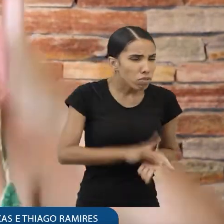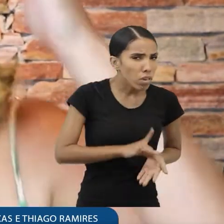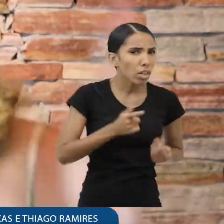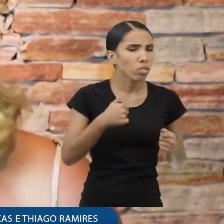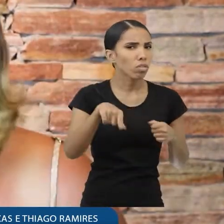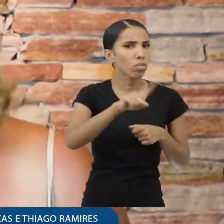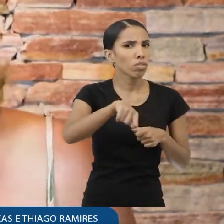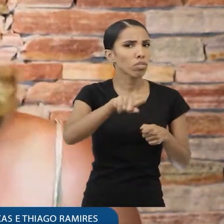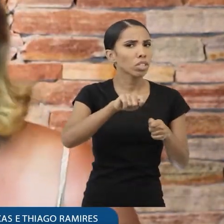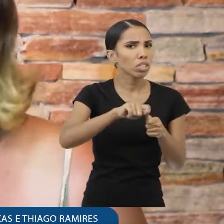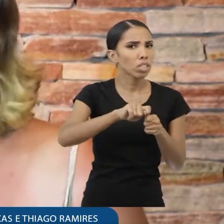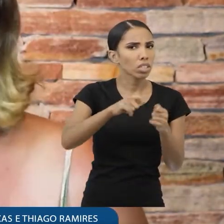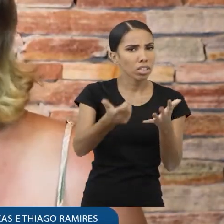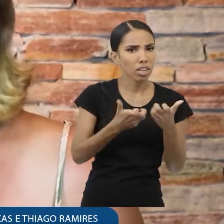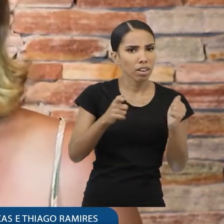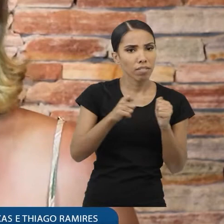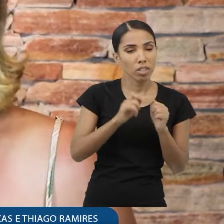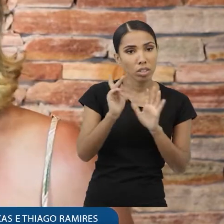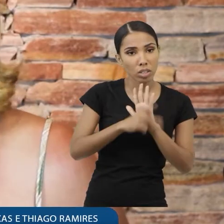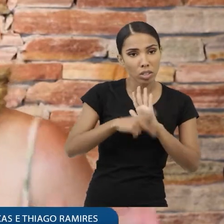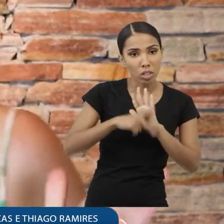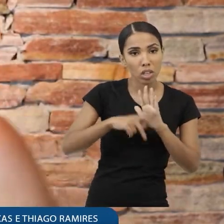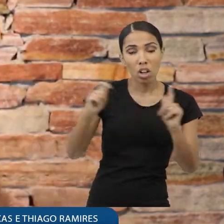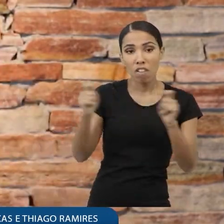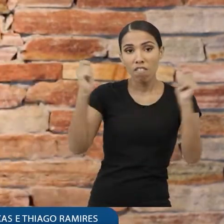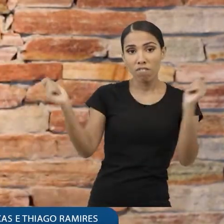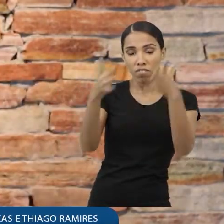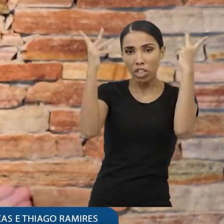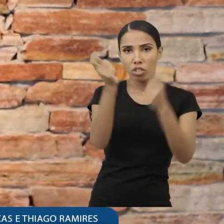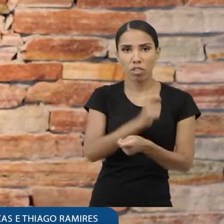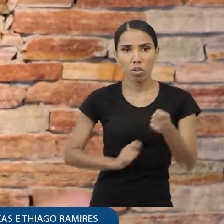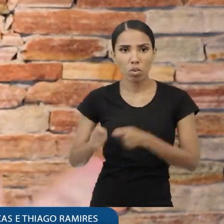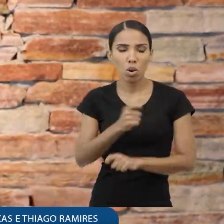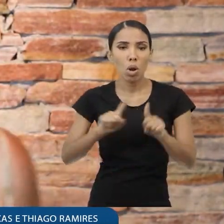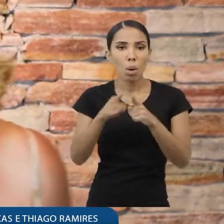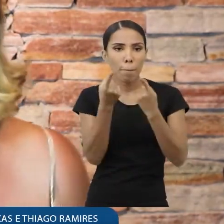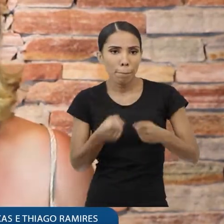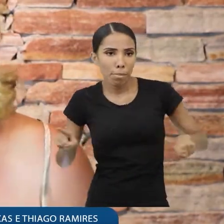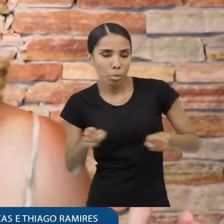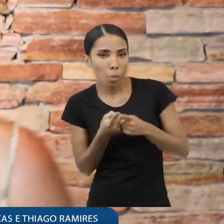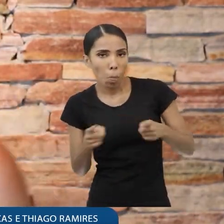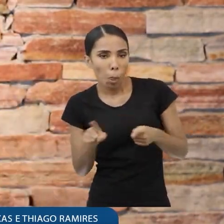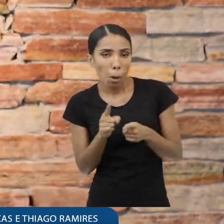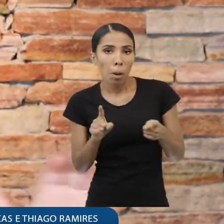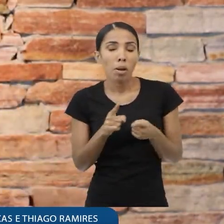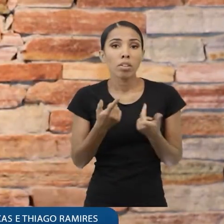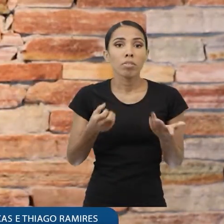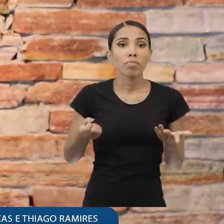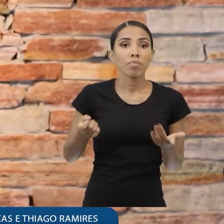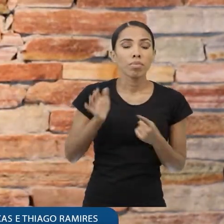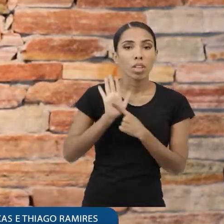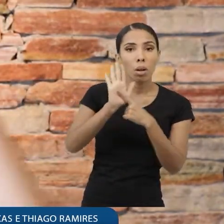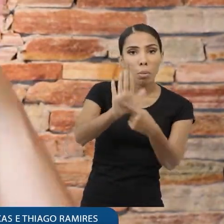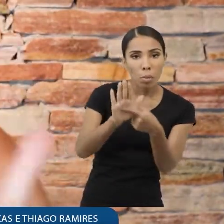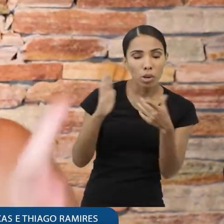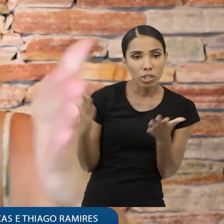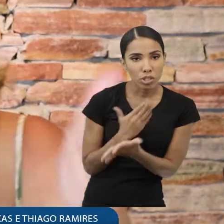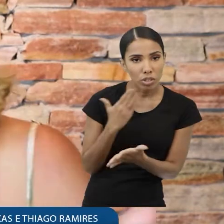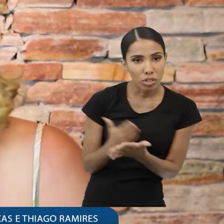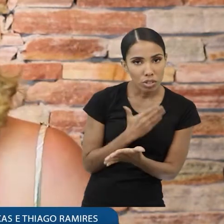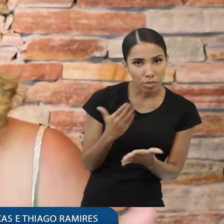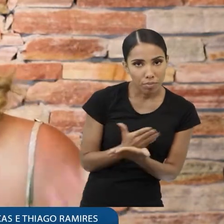que de fato você quer fazer com esse projeto? Eu vou realizar um festival de bandas, de música, eu vou realizar uma